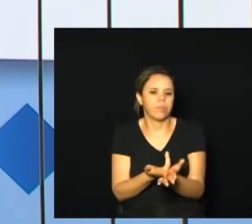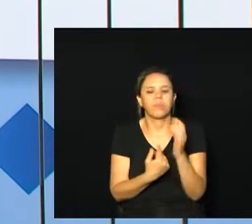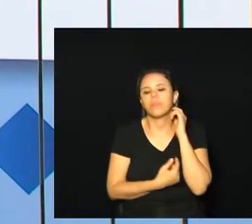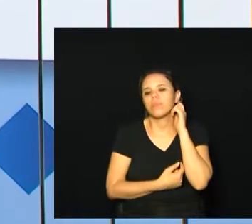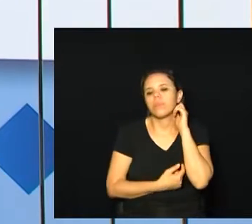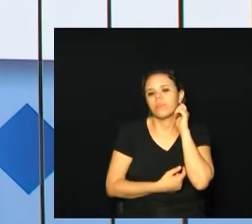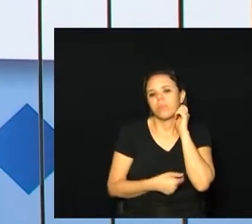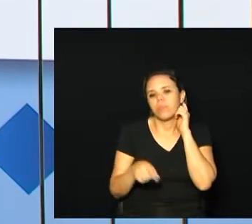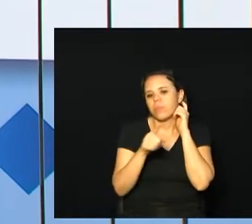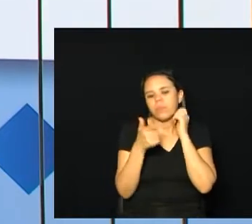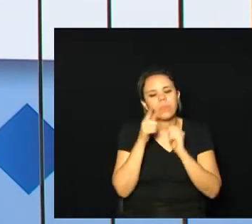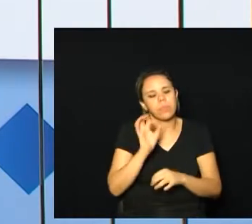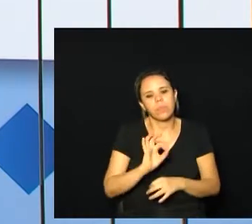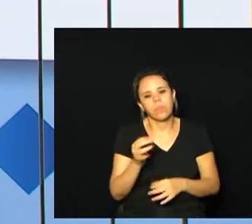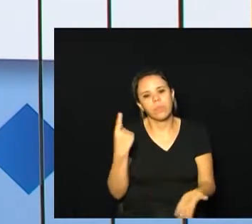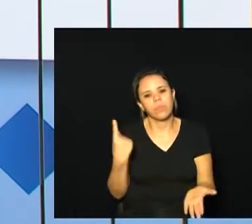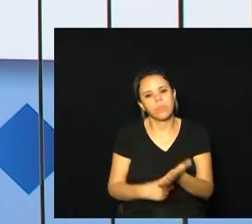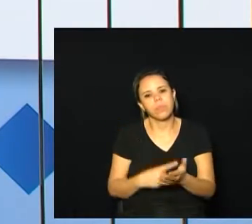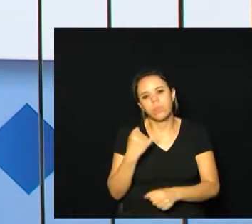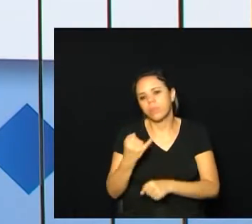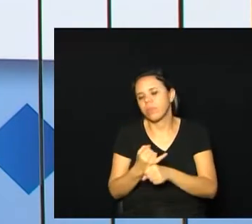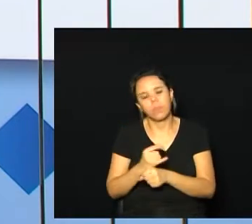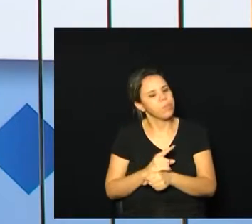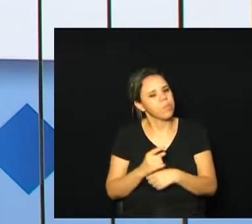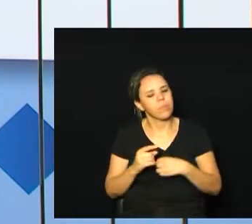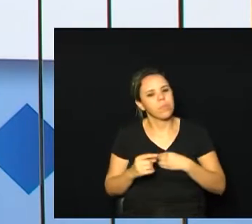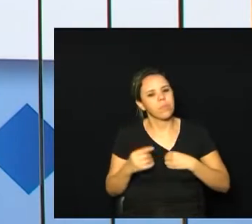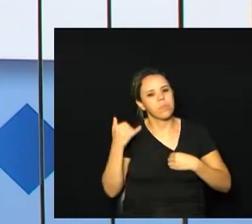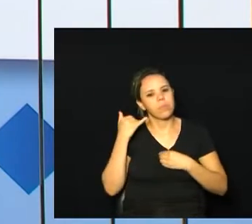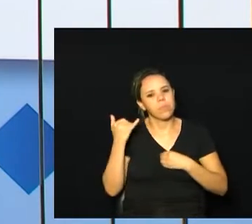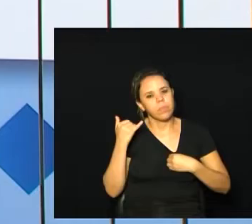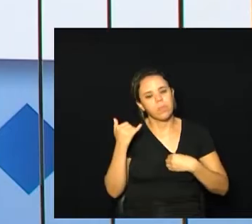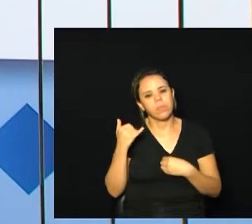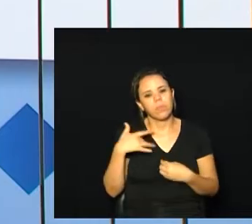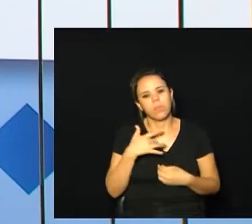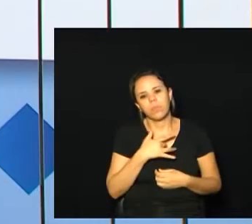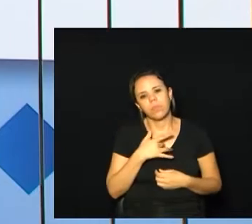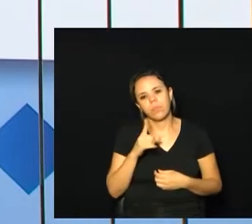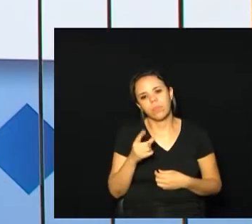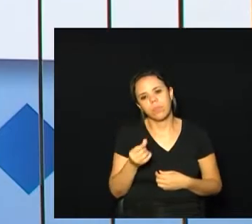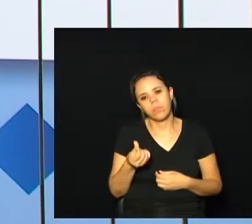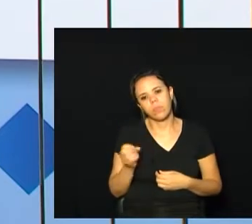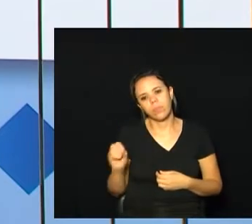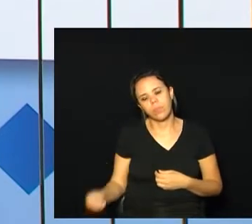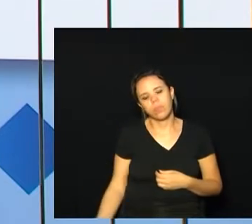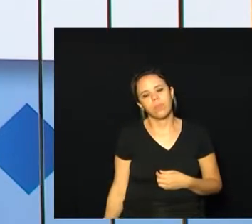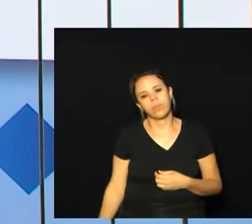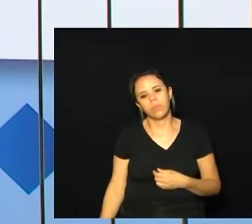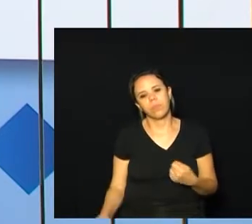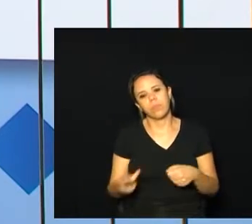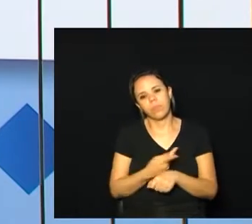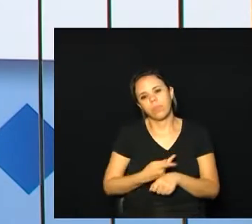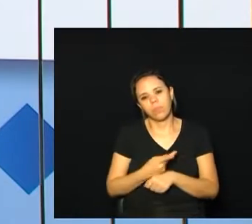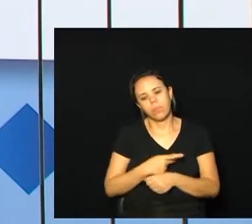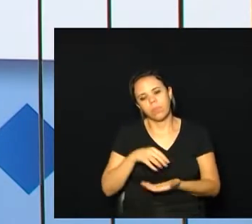caso, você não vai conseguir agendar pelo site ou pelo telefone do Disque Saúde, que é 160. Você deve procurar